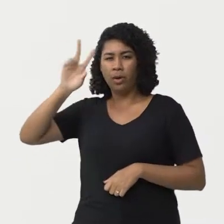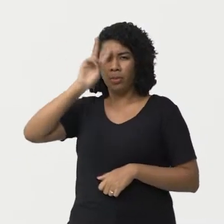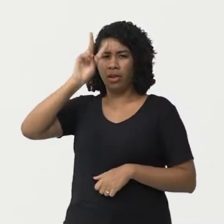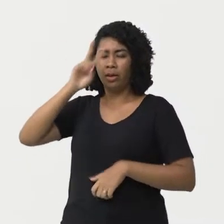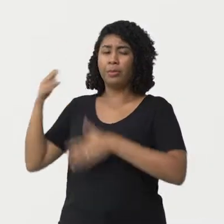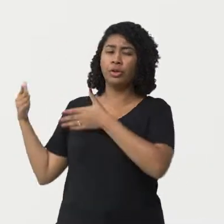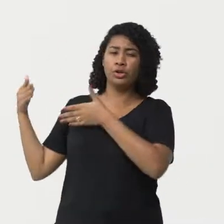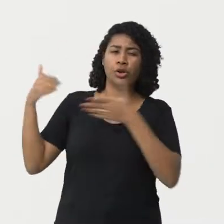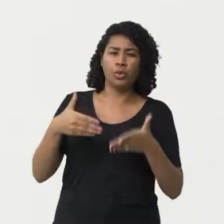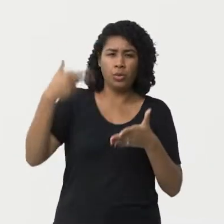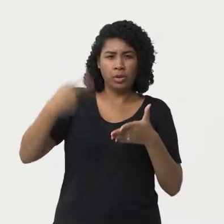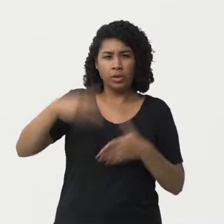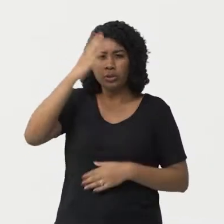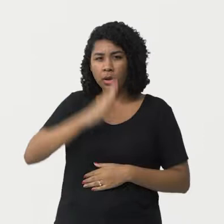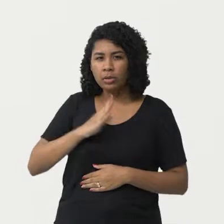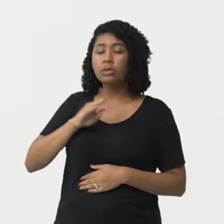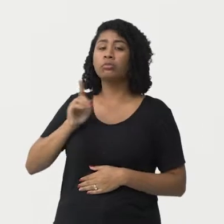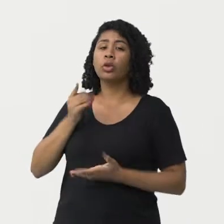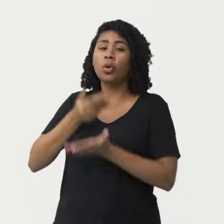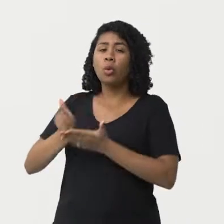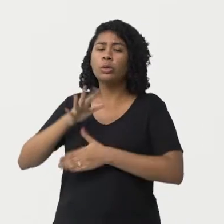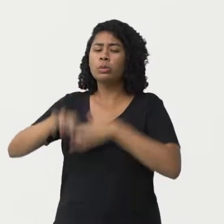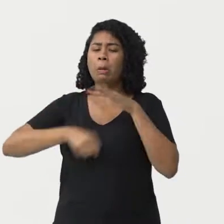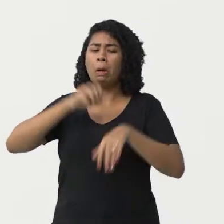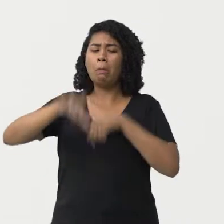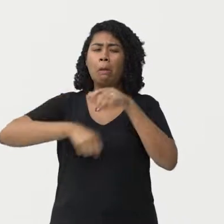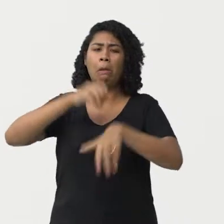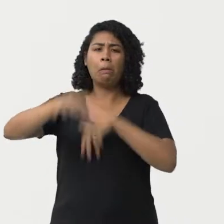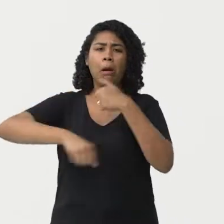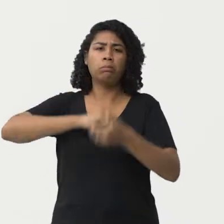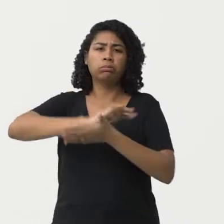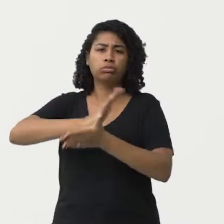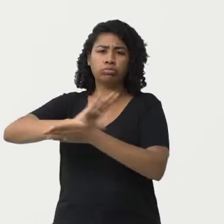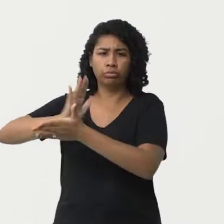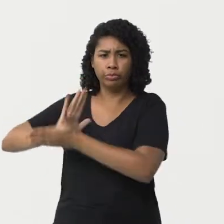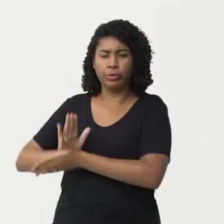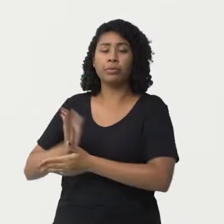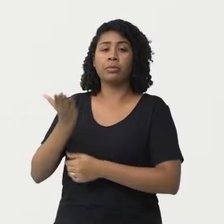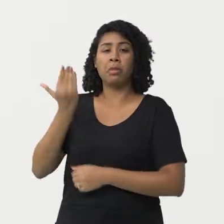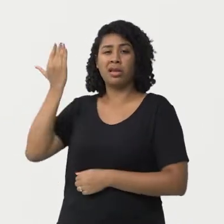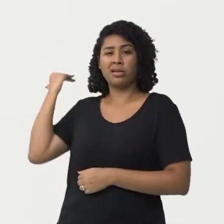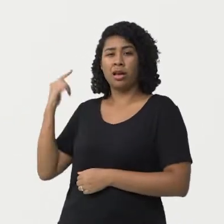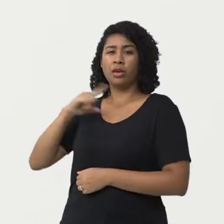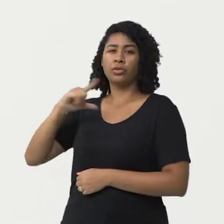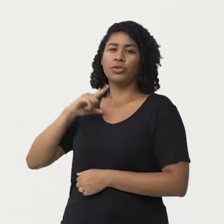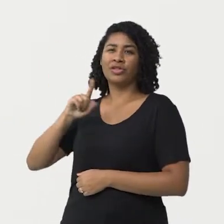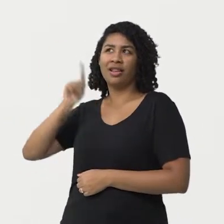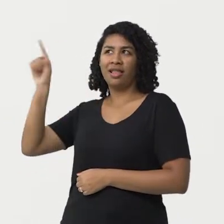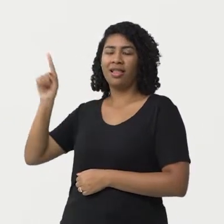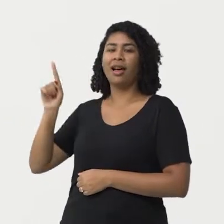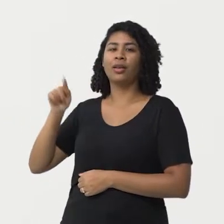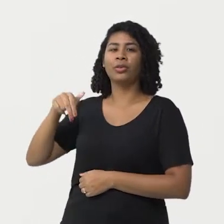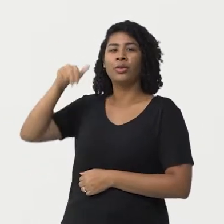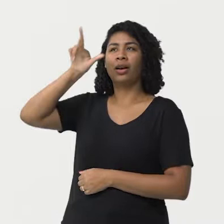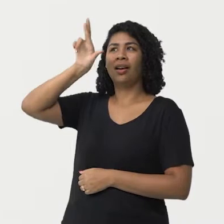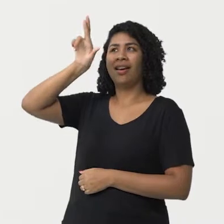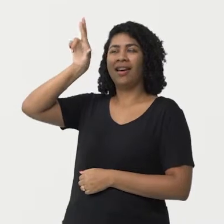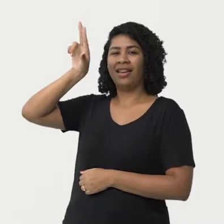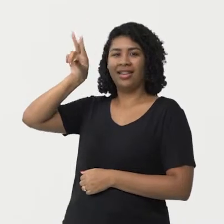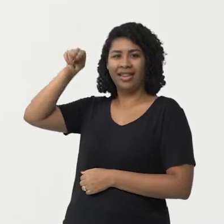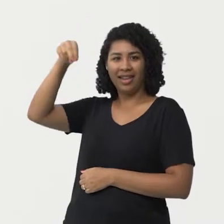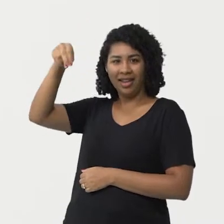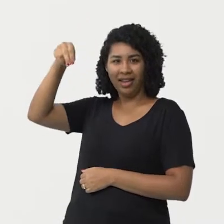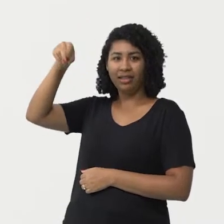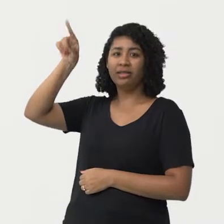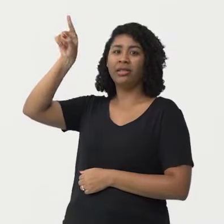vem sendo explorada. A Mata Atlântica ela acontecia no passado desde o Rio Grande do Norte até o